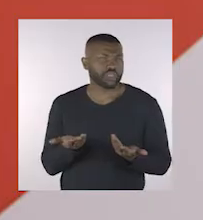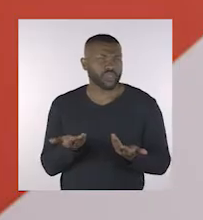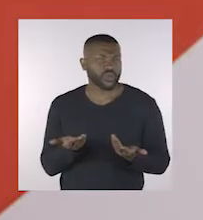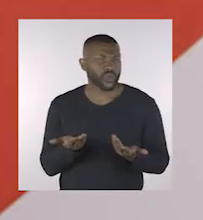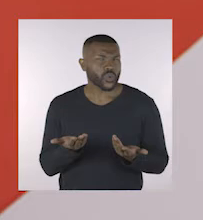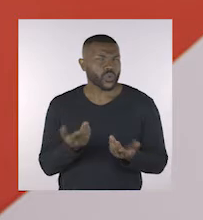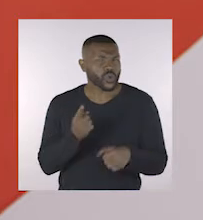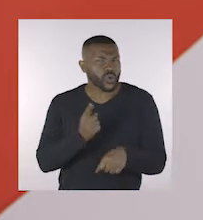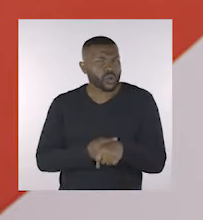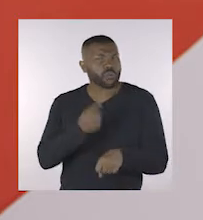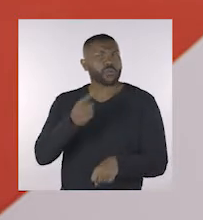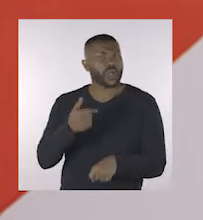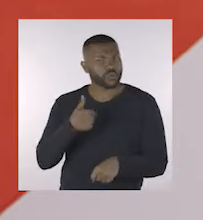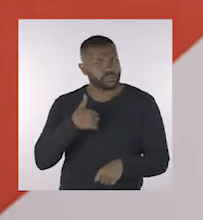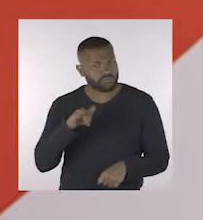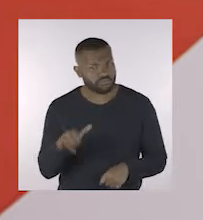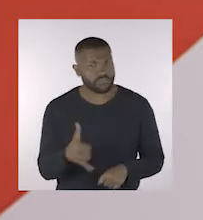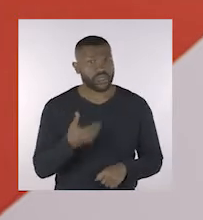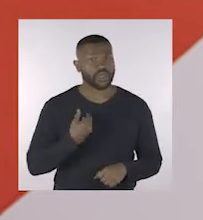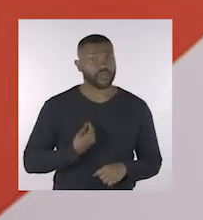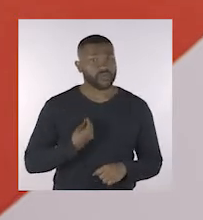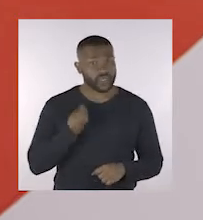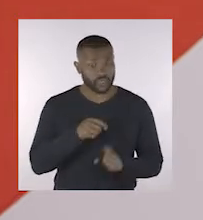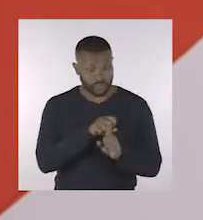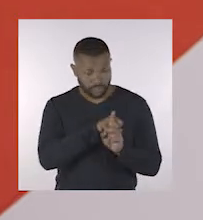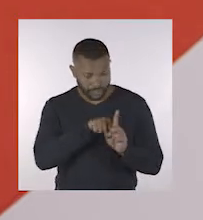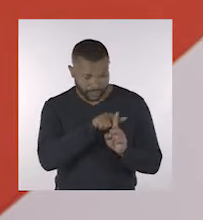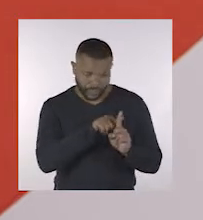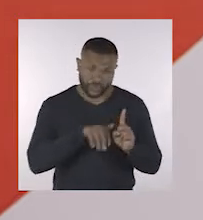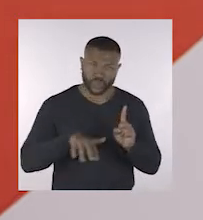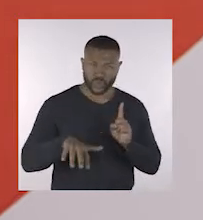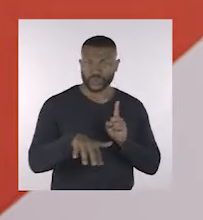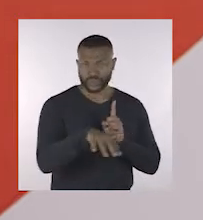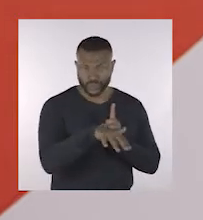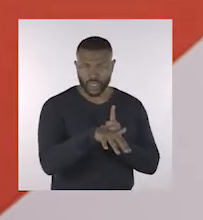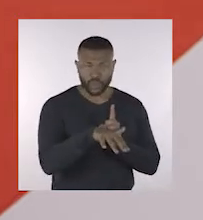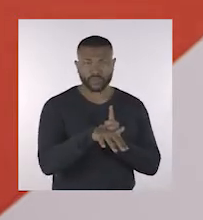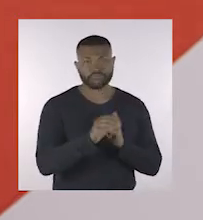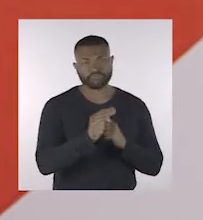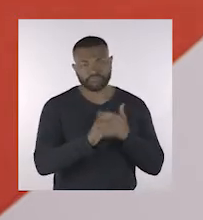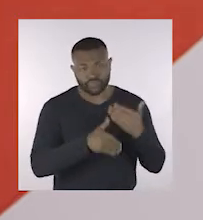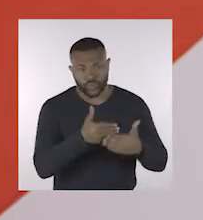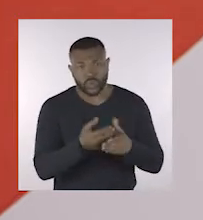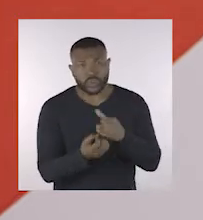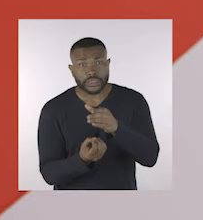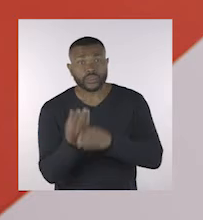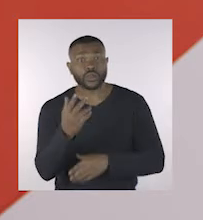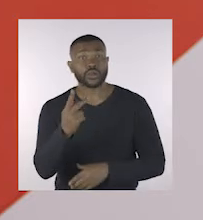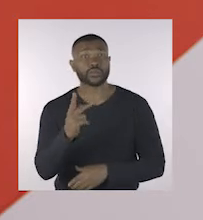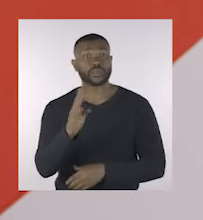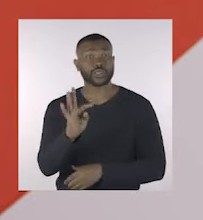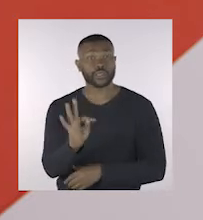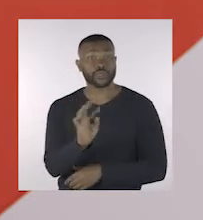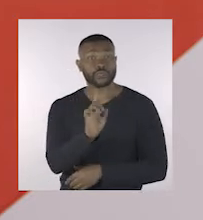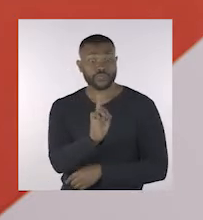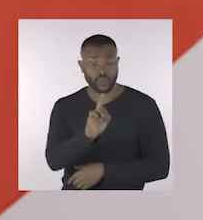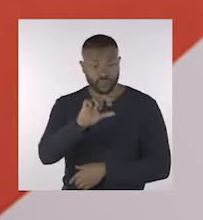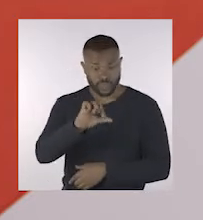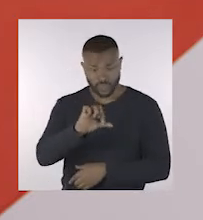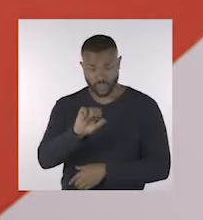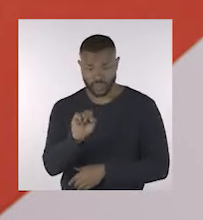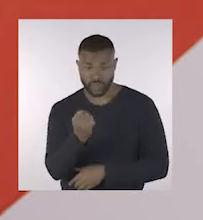exatamente neste momento que começa a minha vida social vamos chamar assim e logo em seguida surge o PT em